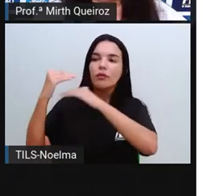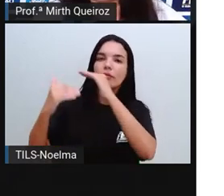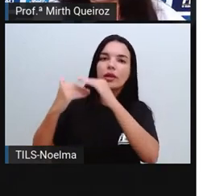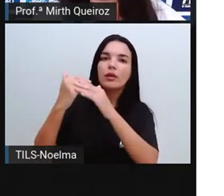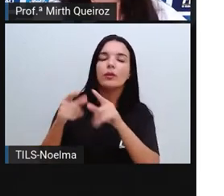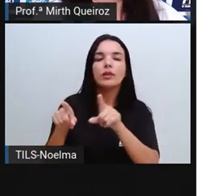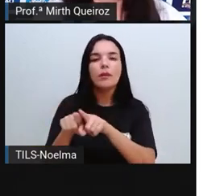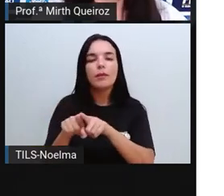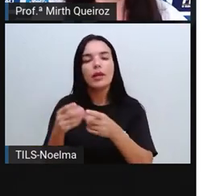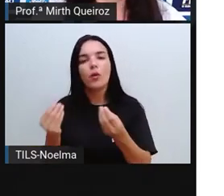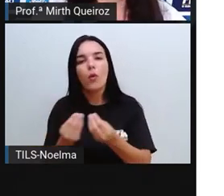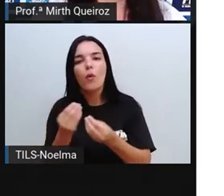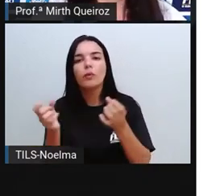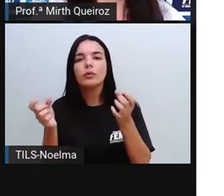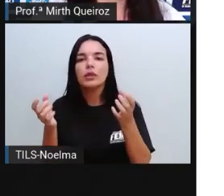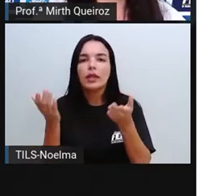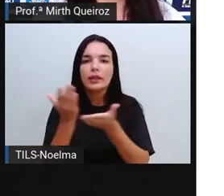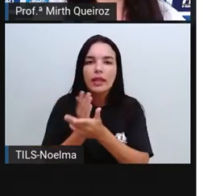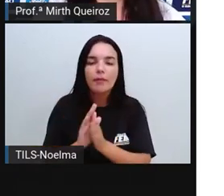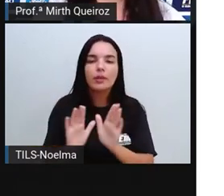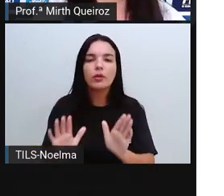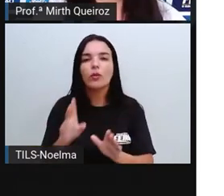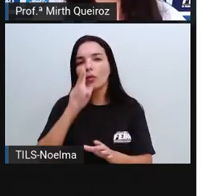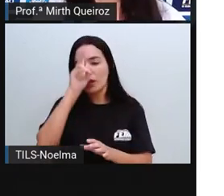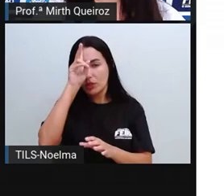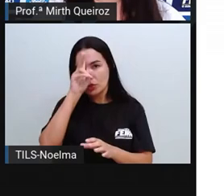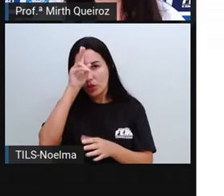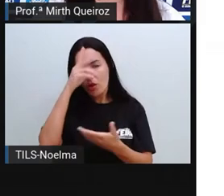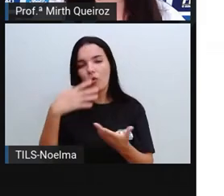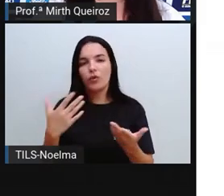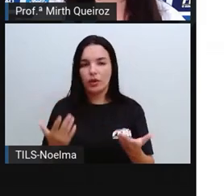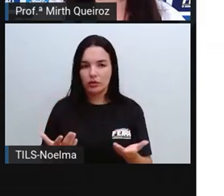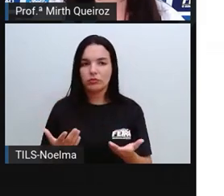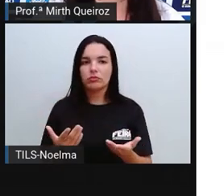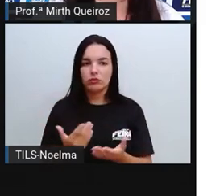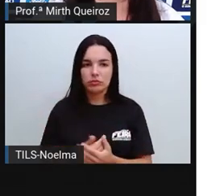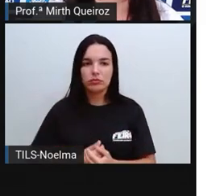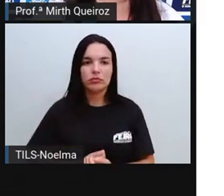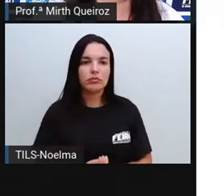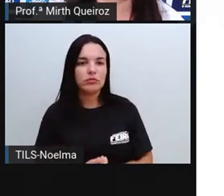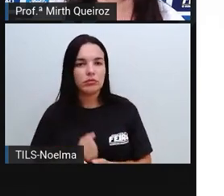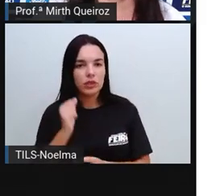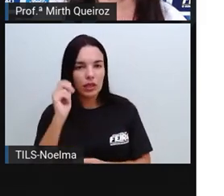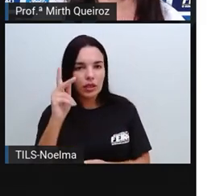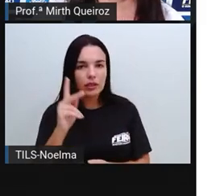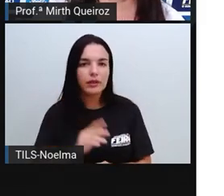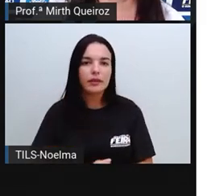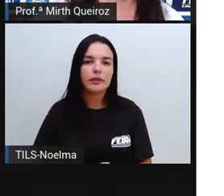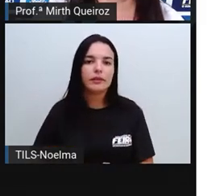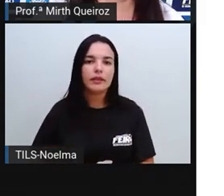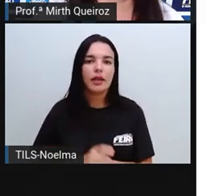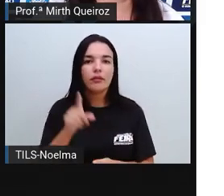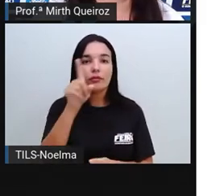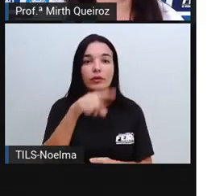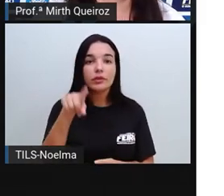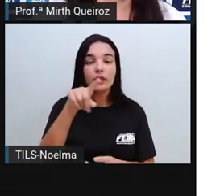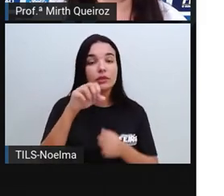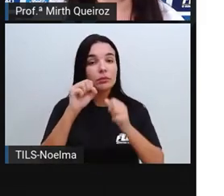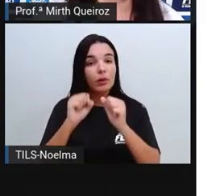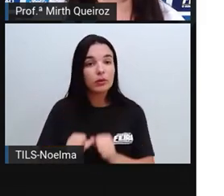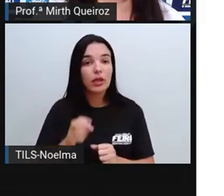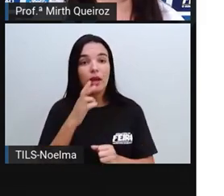do clímax, e como foi a conclusão que veio a partir de uma reflexão, certo? Para isso, vocês